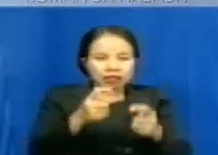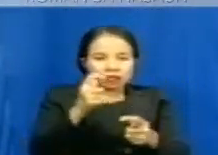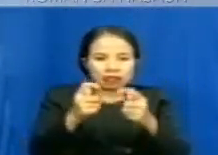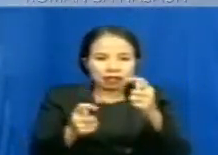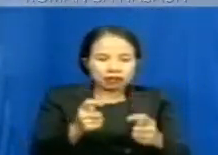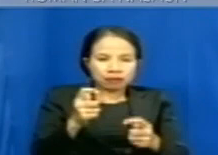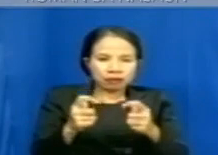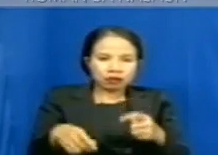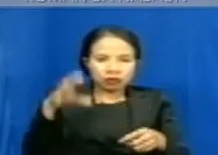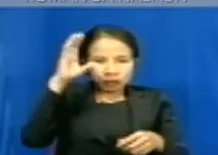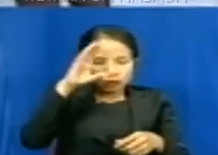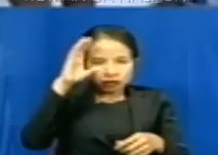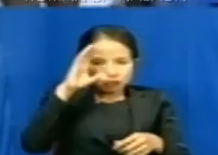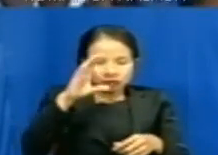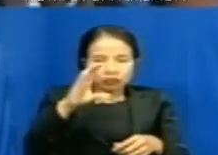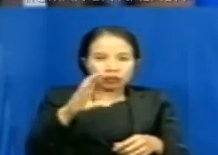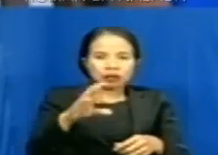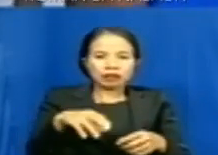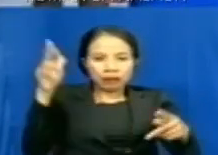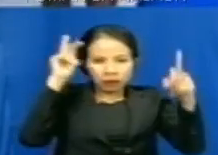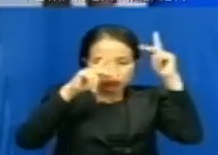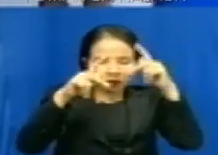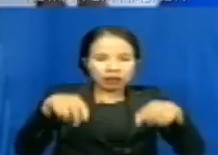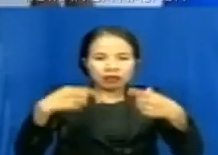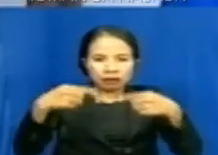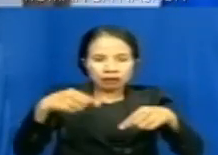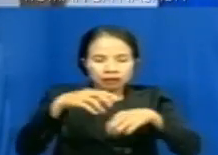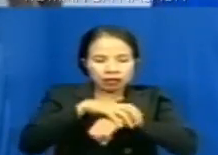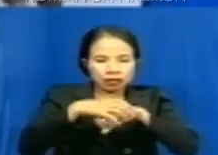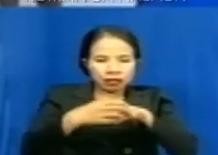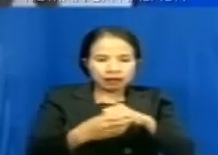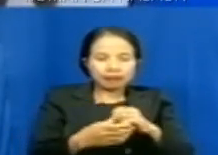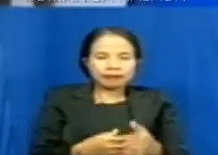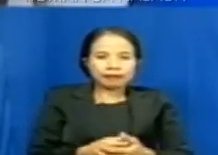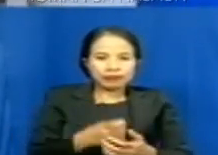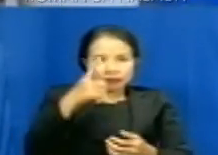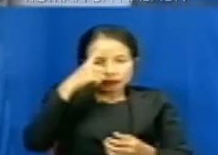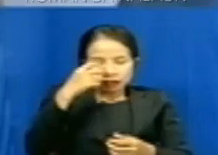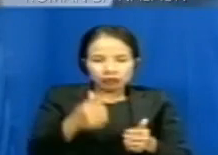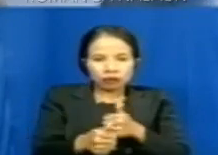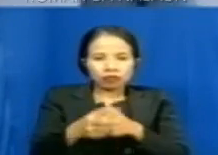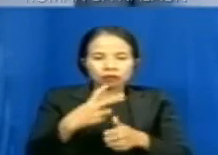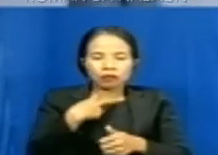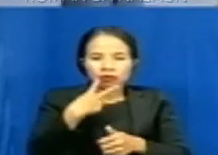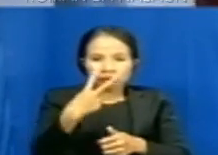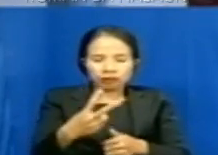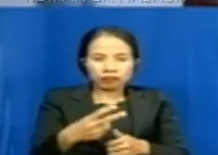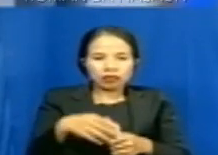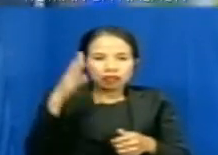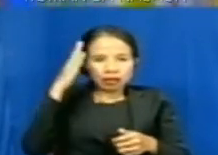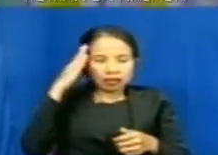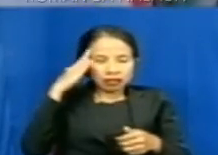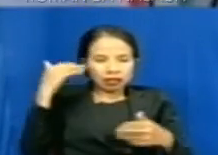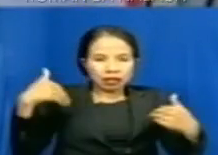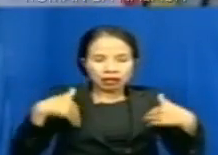Recurso, onde busca solução, bacaso disputa Raine. Tambatuir porta-voz, né? Desconfia